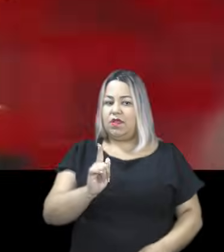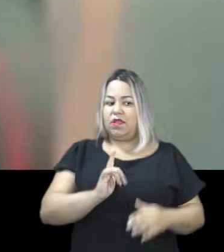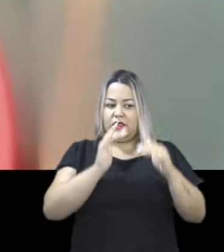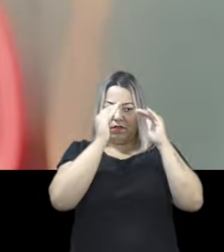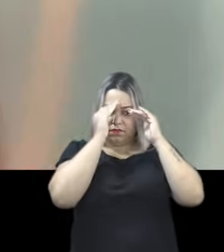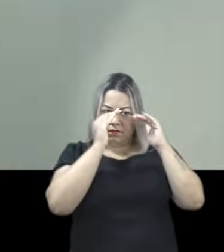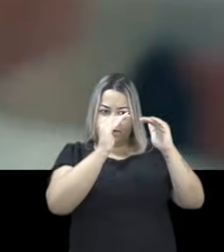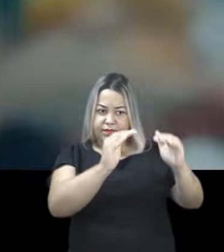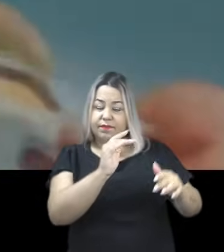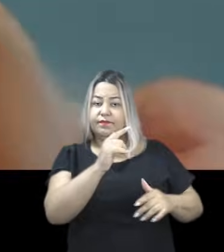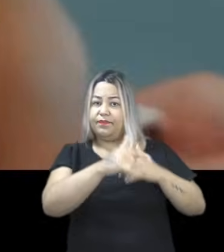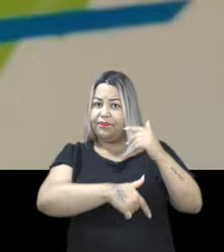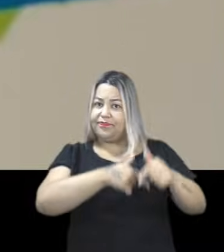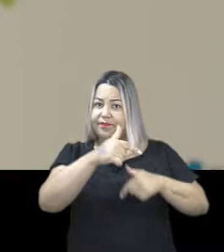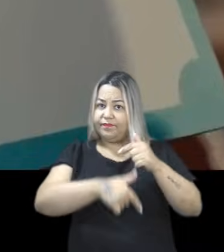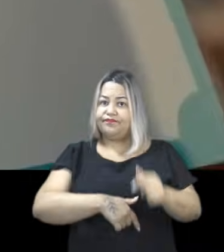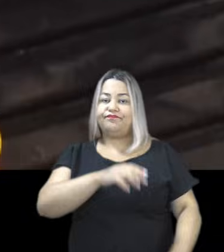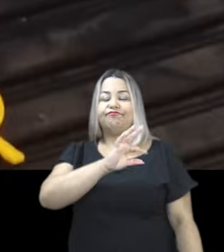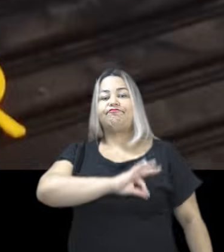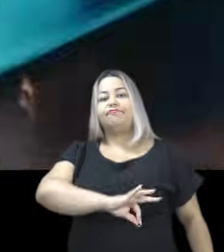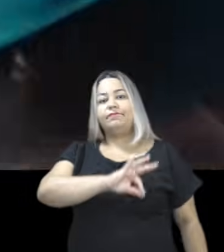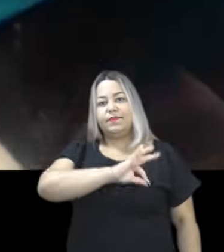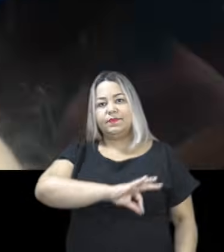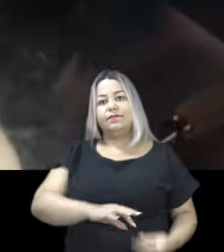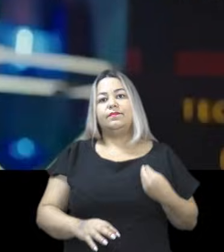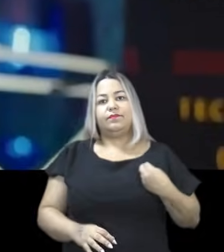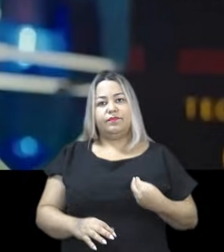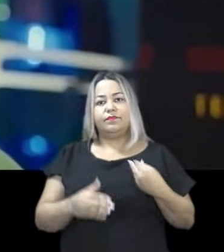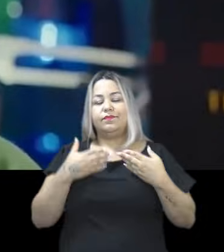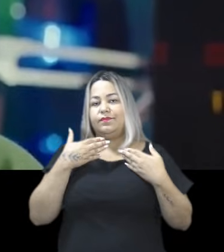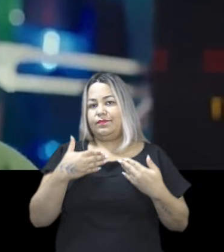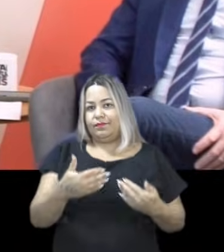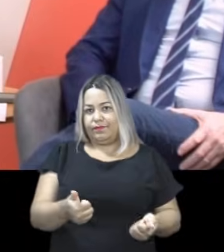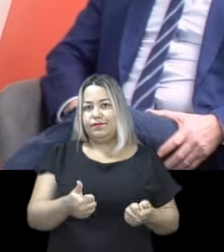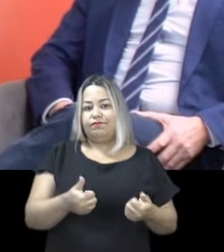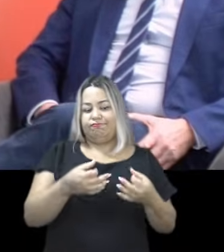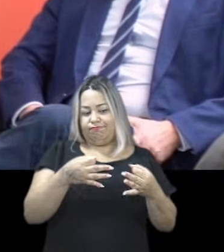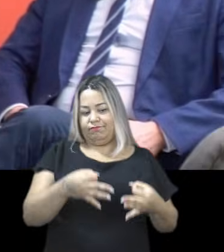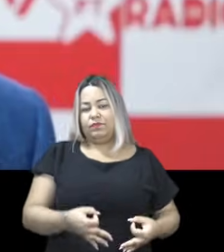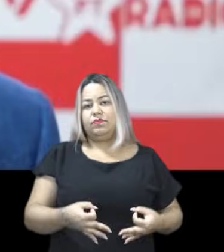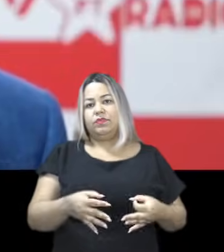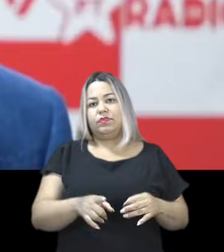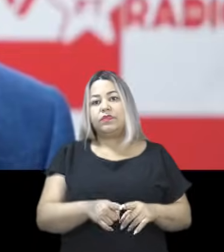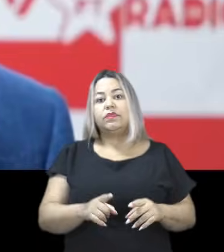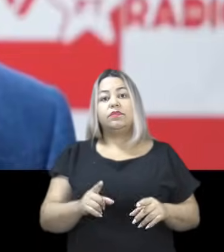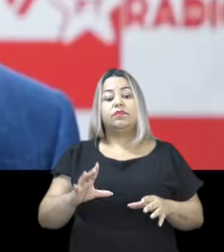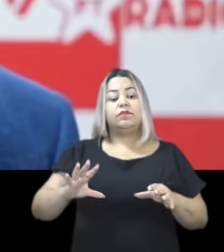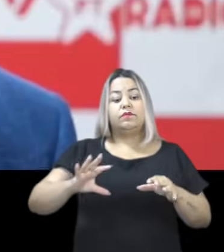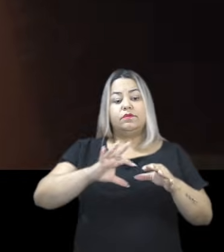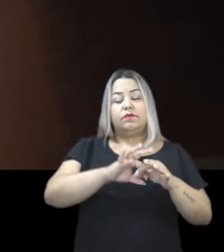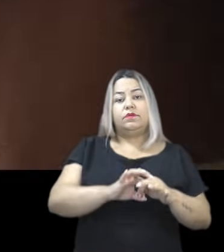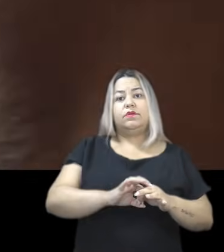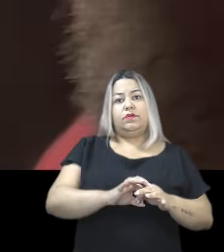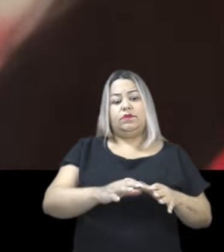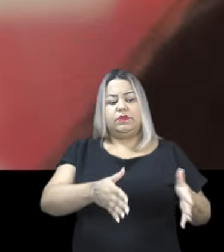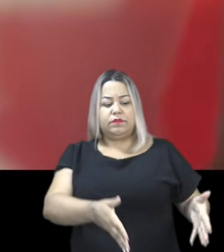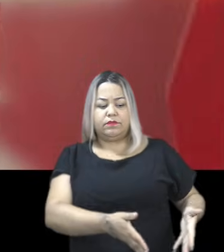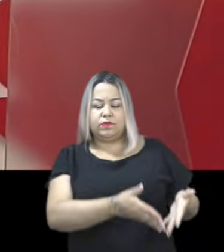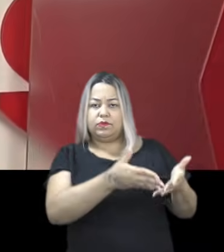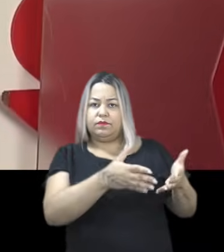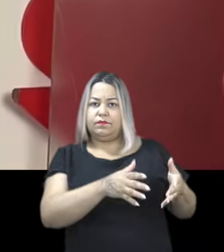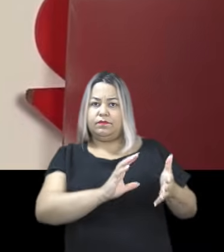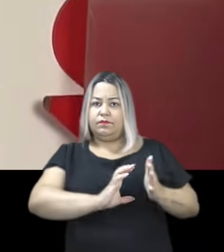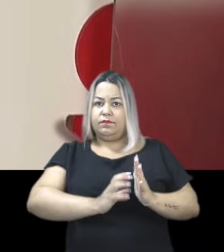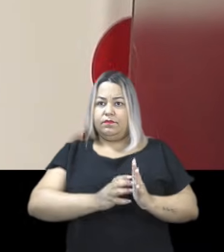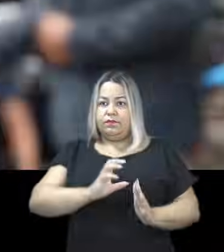respeito ao trabalho e dinheiro no bolso para viver com dignidade. Estamos aqui para ser o canal e a voz do maior partido